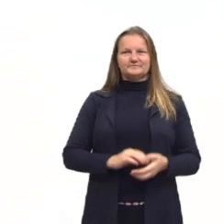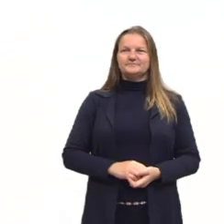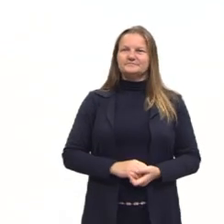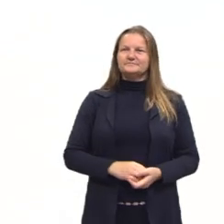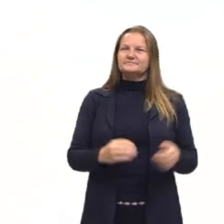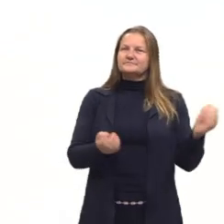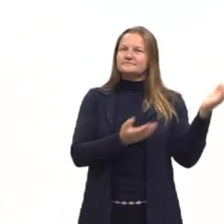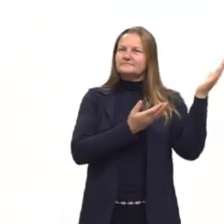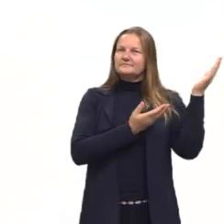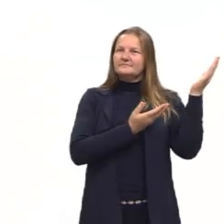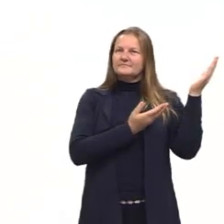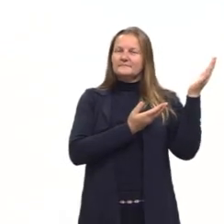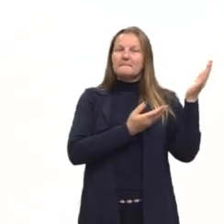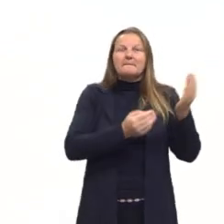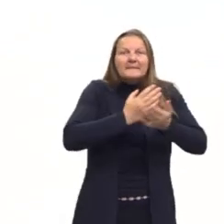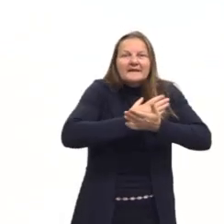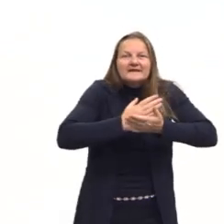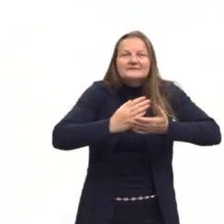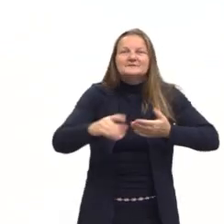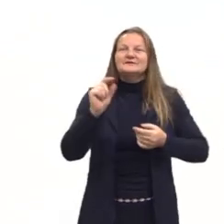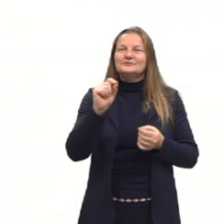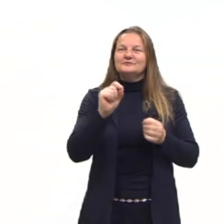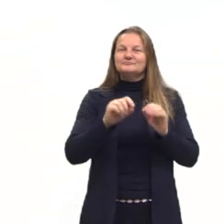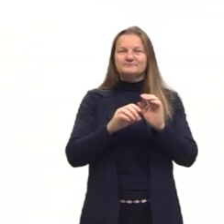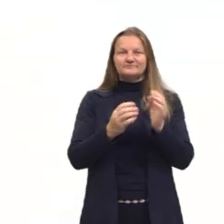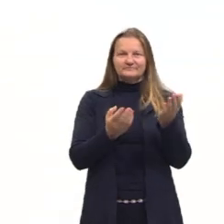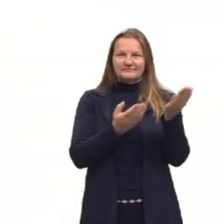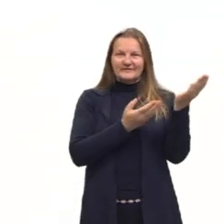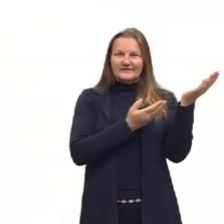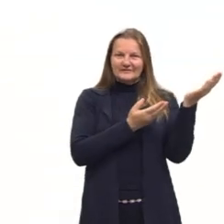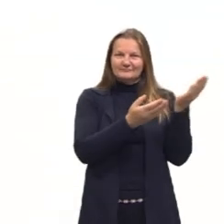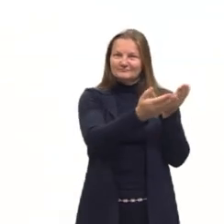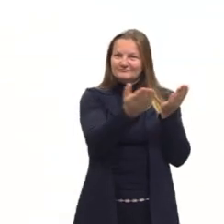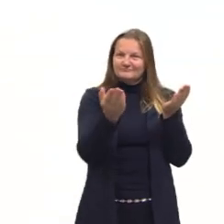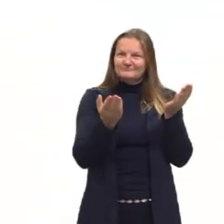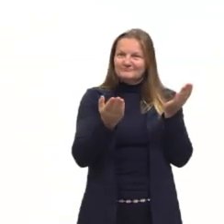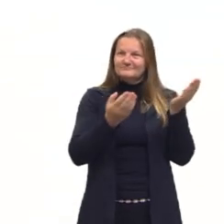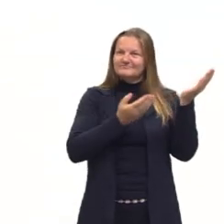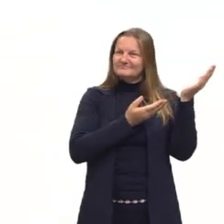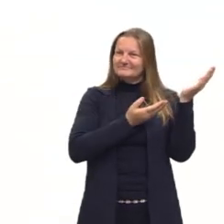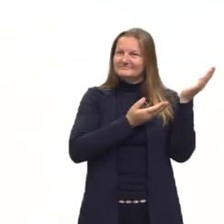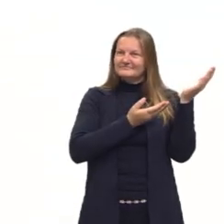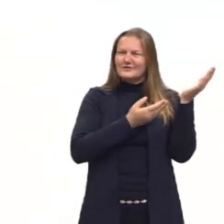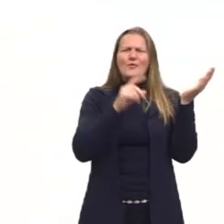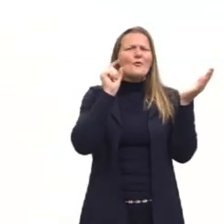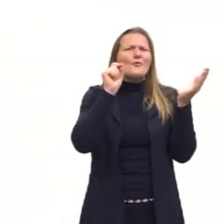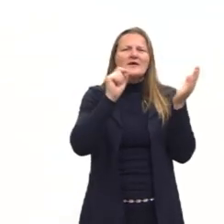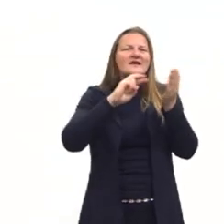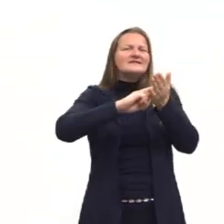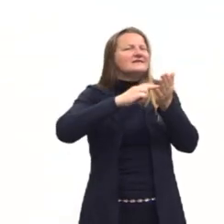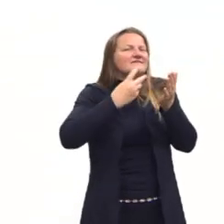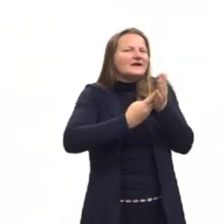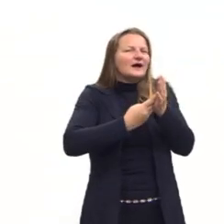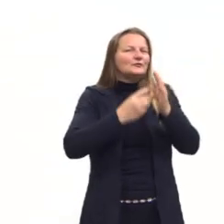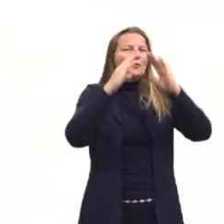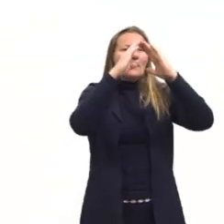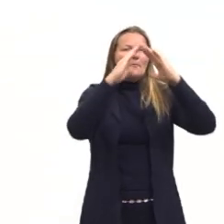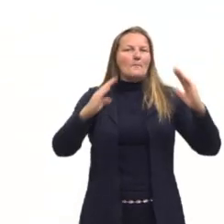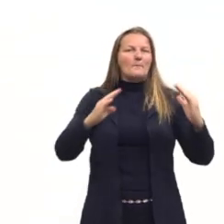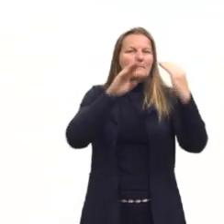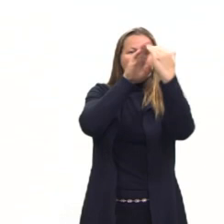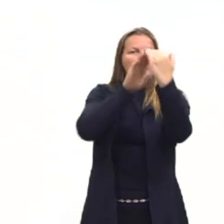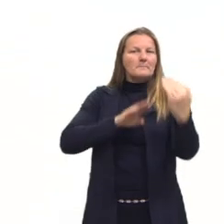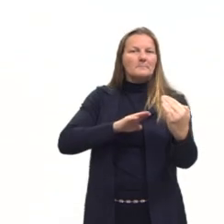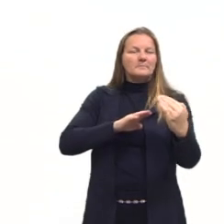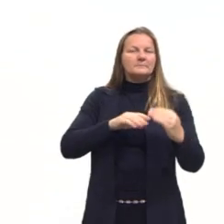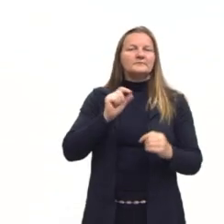bom então para gente dar início eu trouxe aqui para vocês né O que que significa pirâmide como é que a gente pode representar